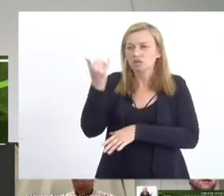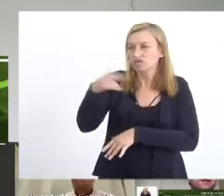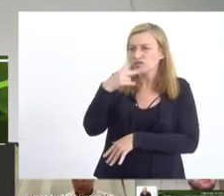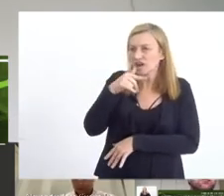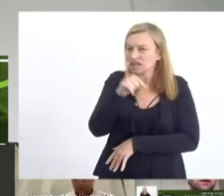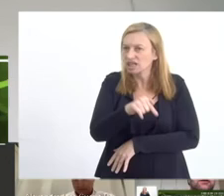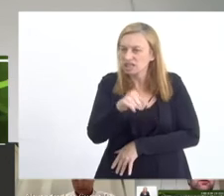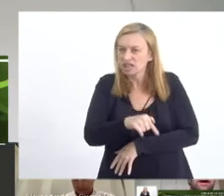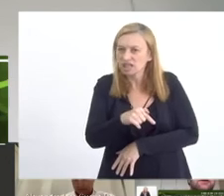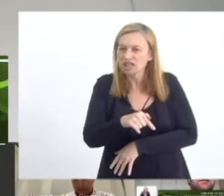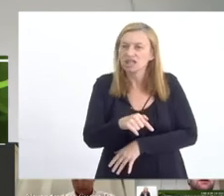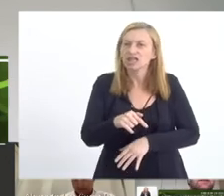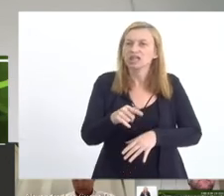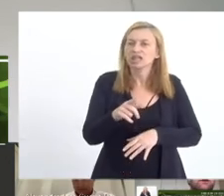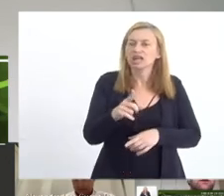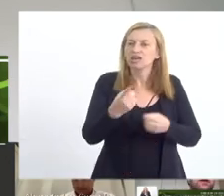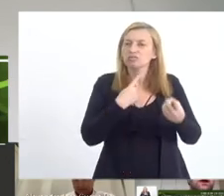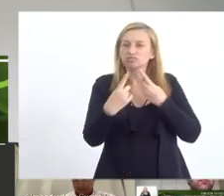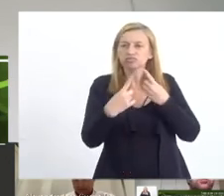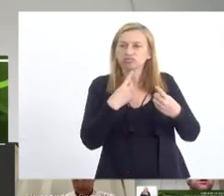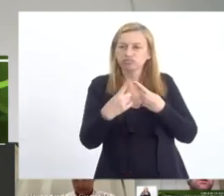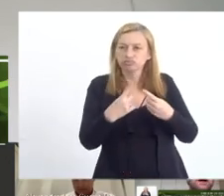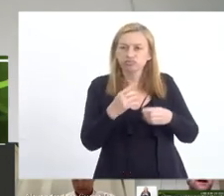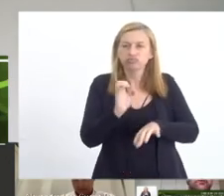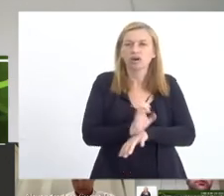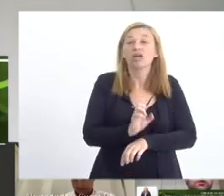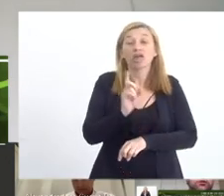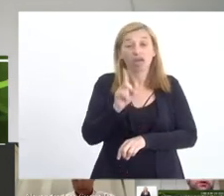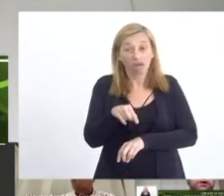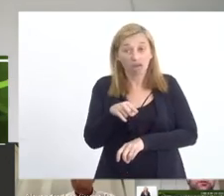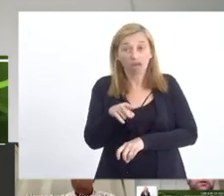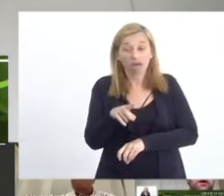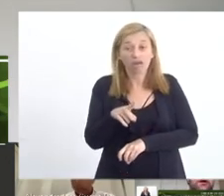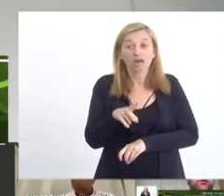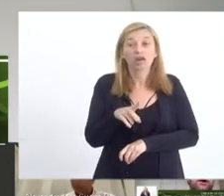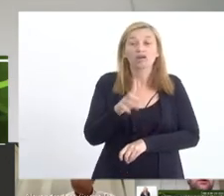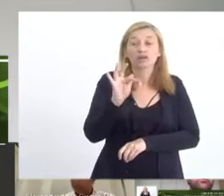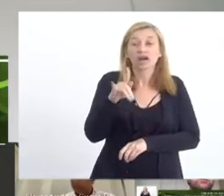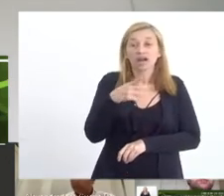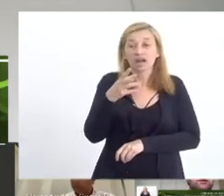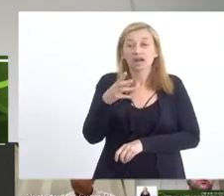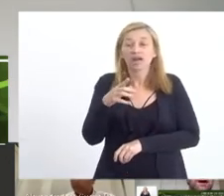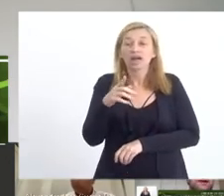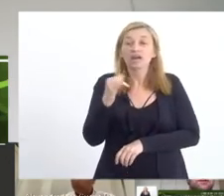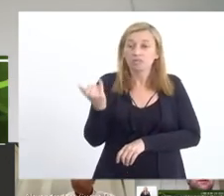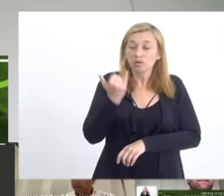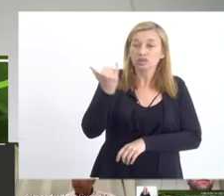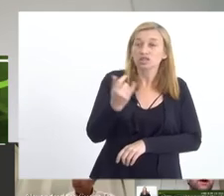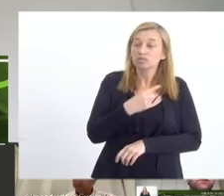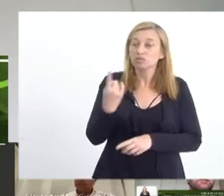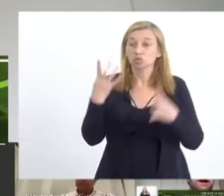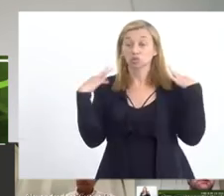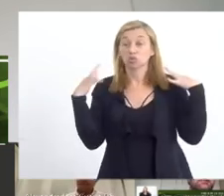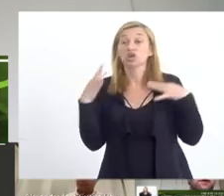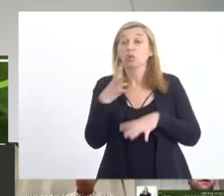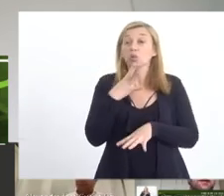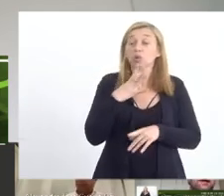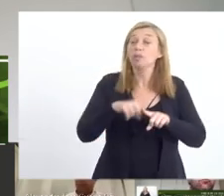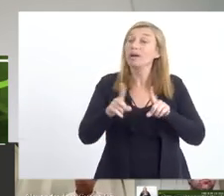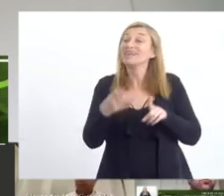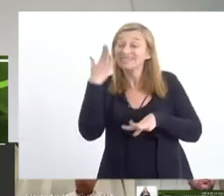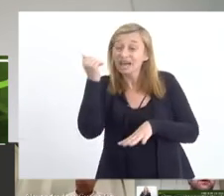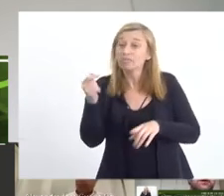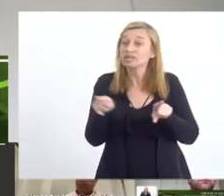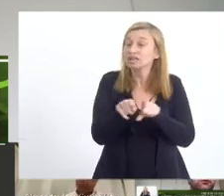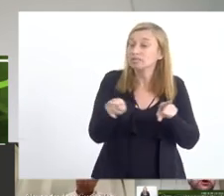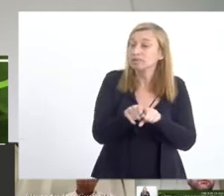falado aqui das estradas estaduais, realmente é um gargalo para o nosso turismo. isso é reconhecido, mas a gente sabe também que está